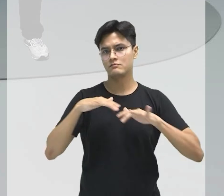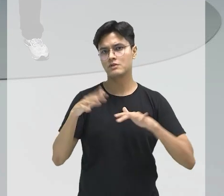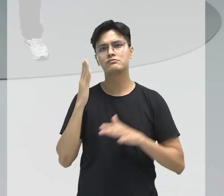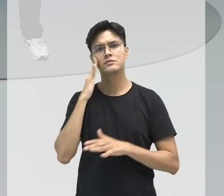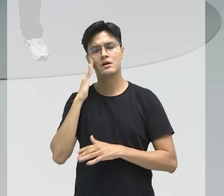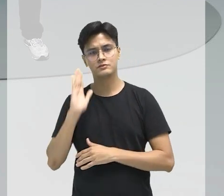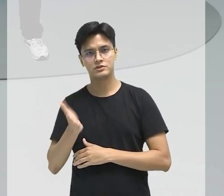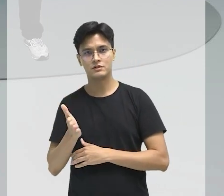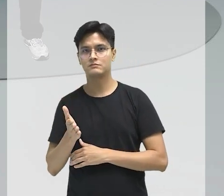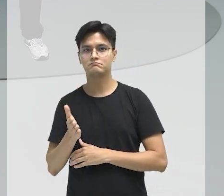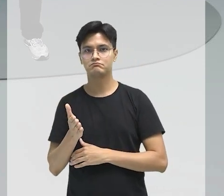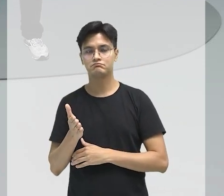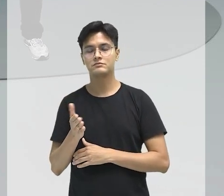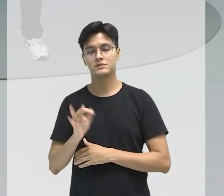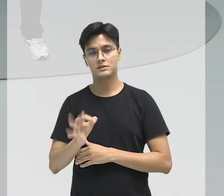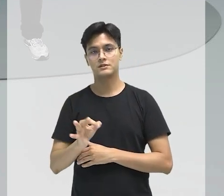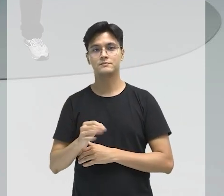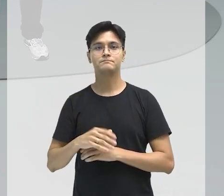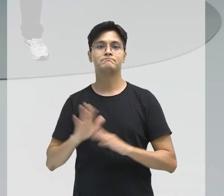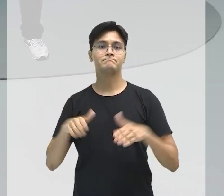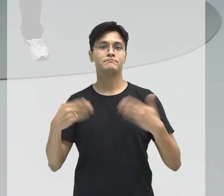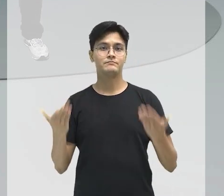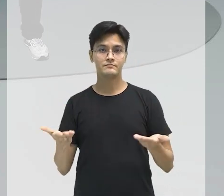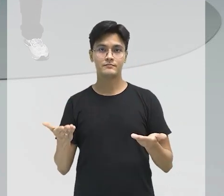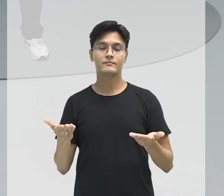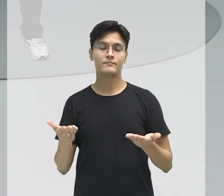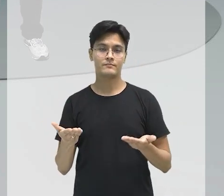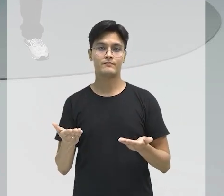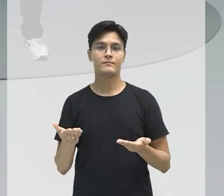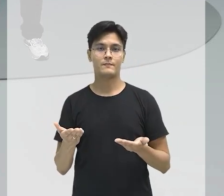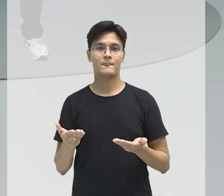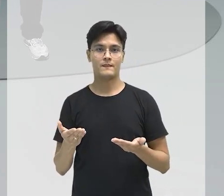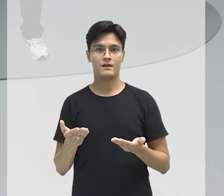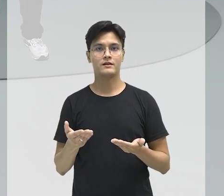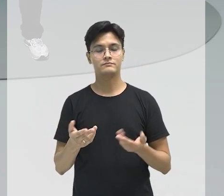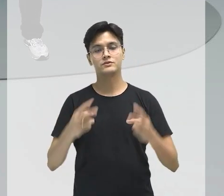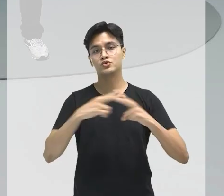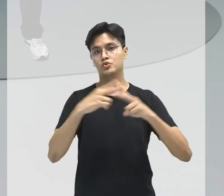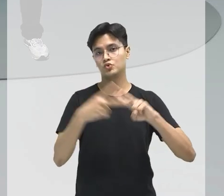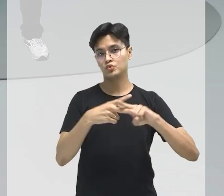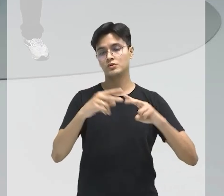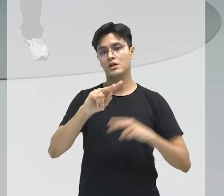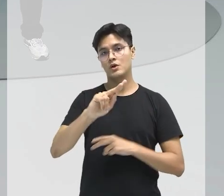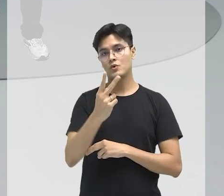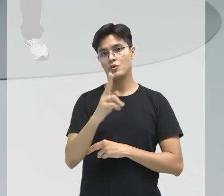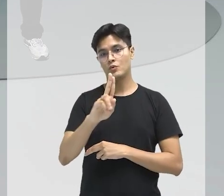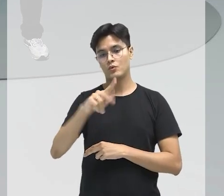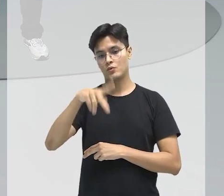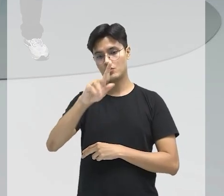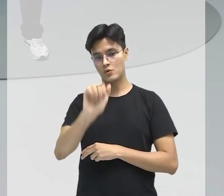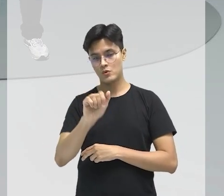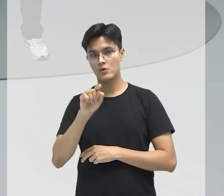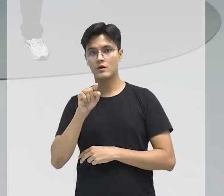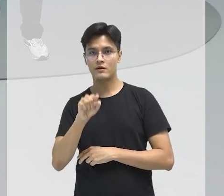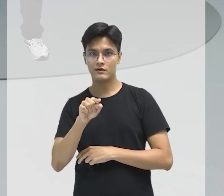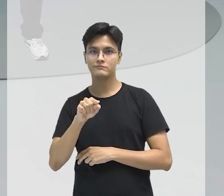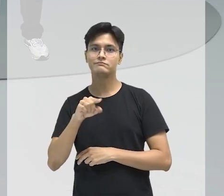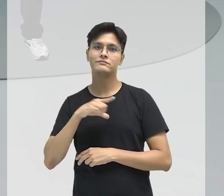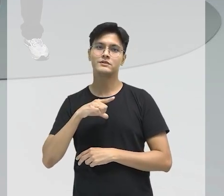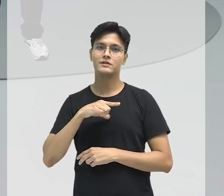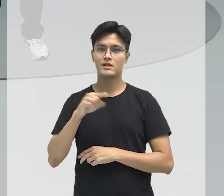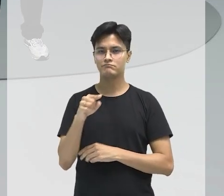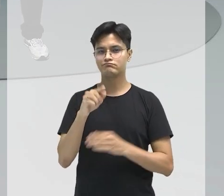outras modalidades? É isso? Tá bom, gente? Então, ela é um dos destaques, é o